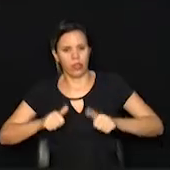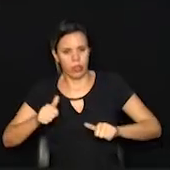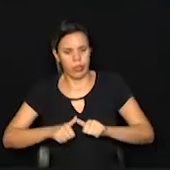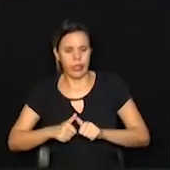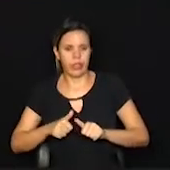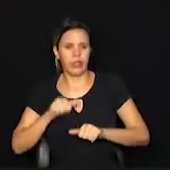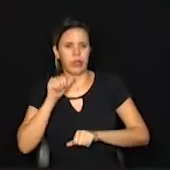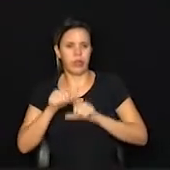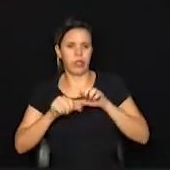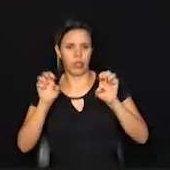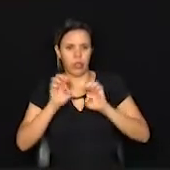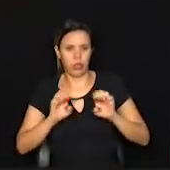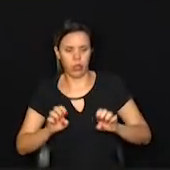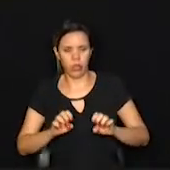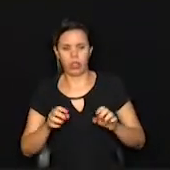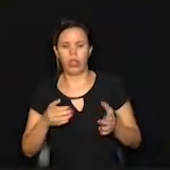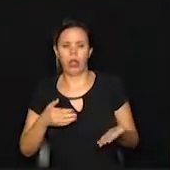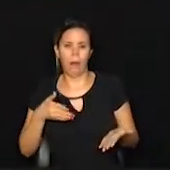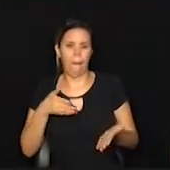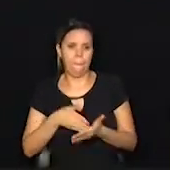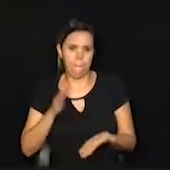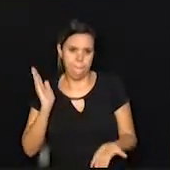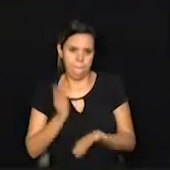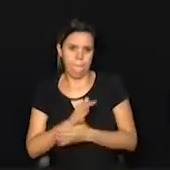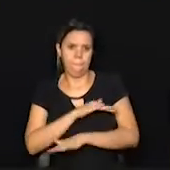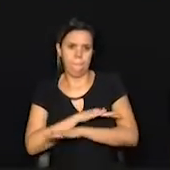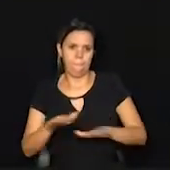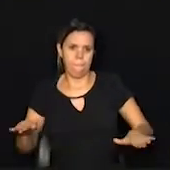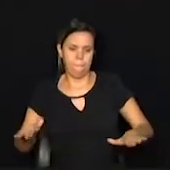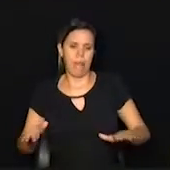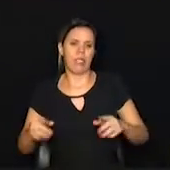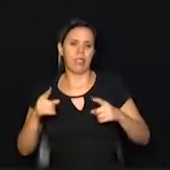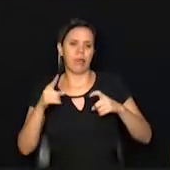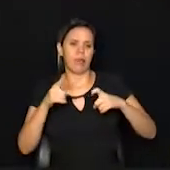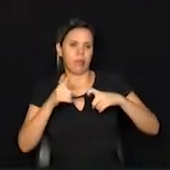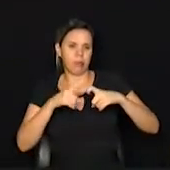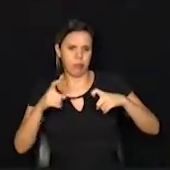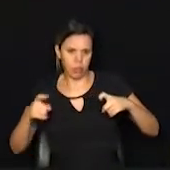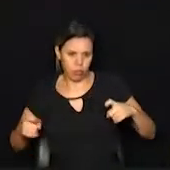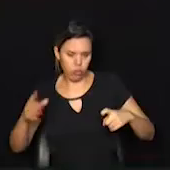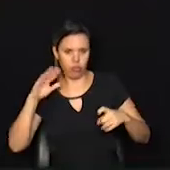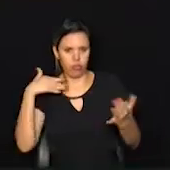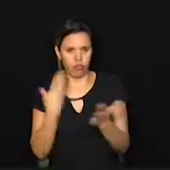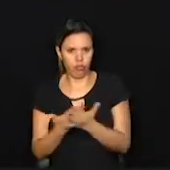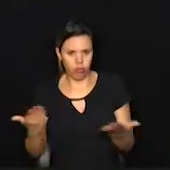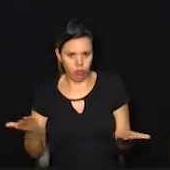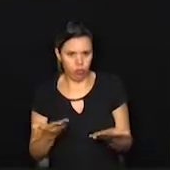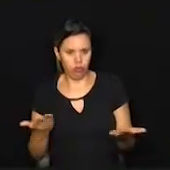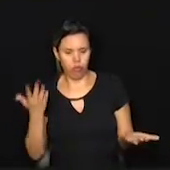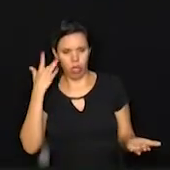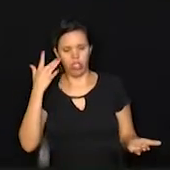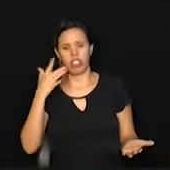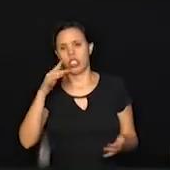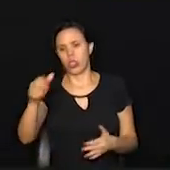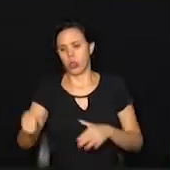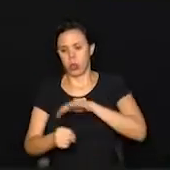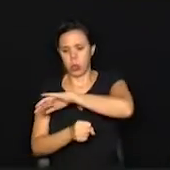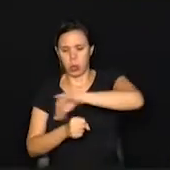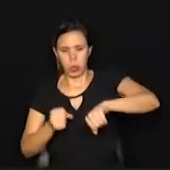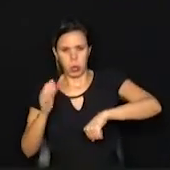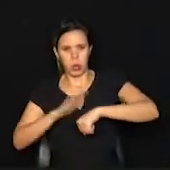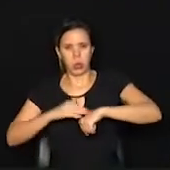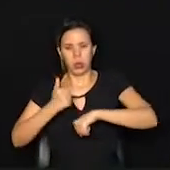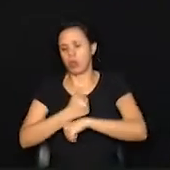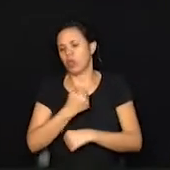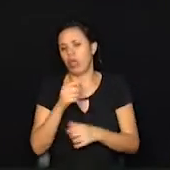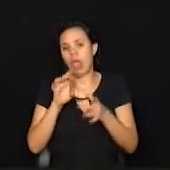reestruturação começa rompendo com essa mitologia que eles insistem até hoje e que o golpe foi em defesa da